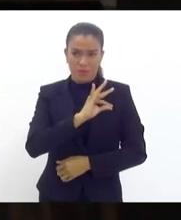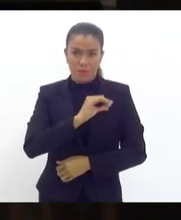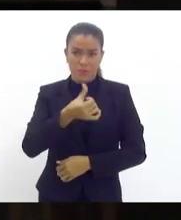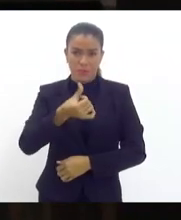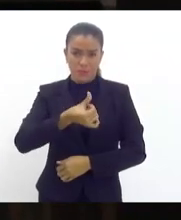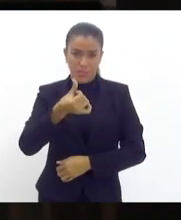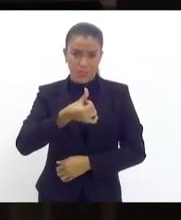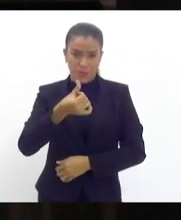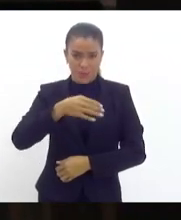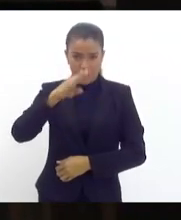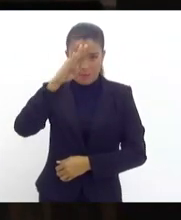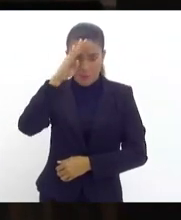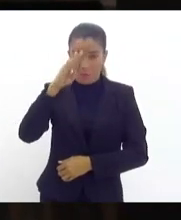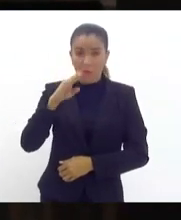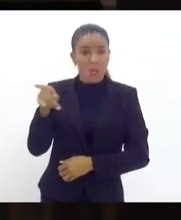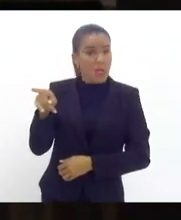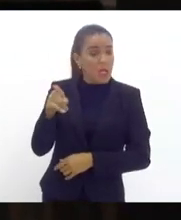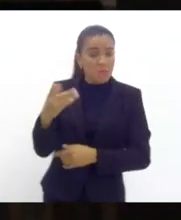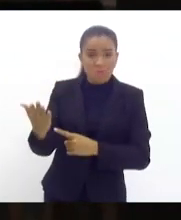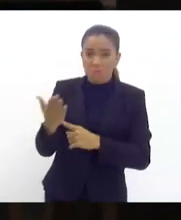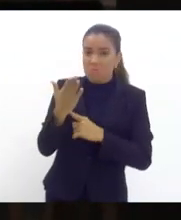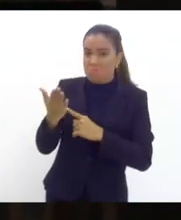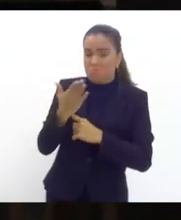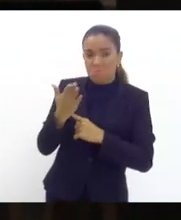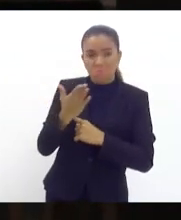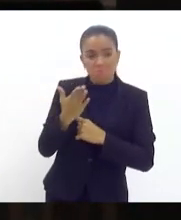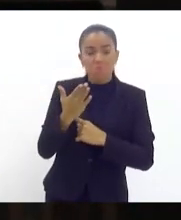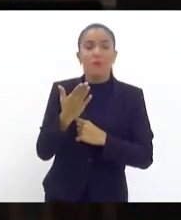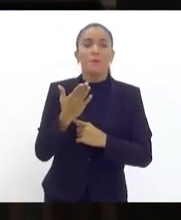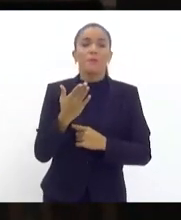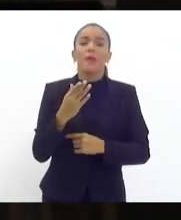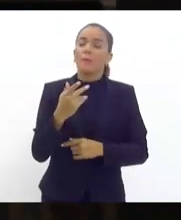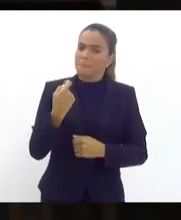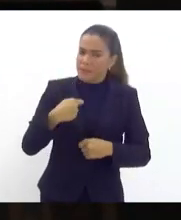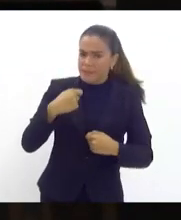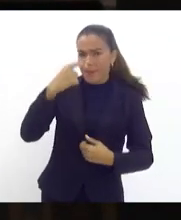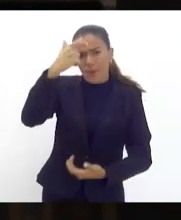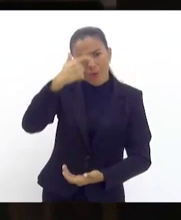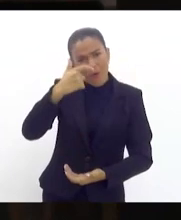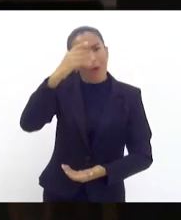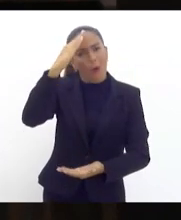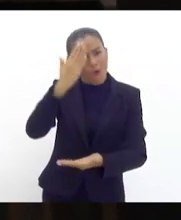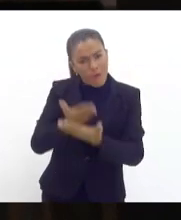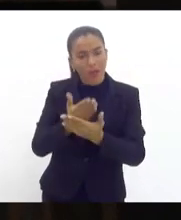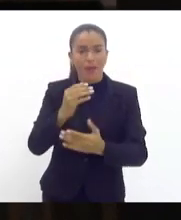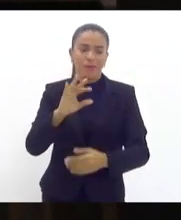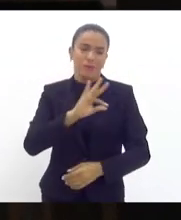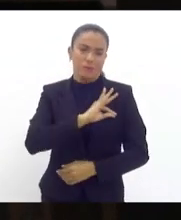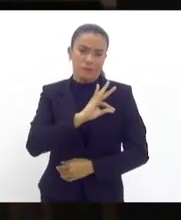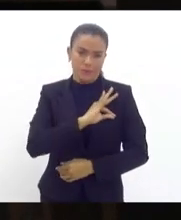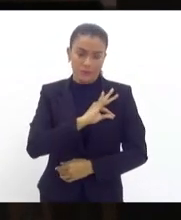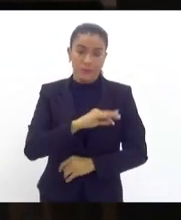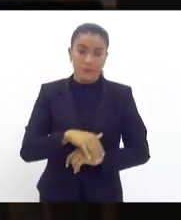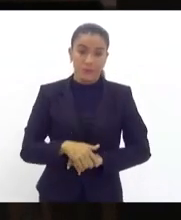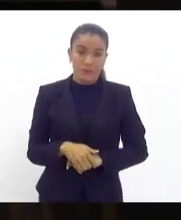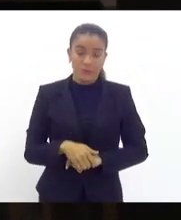Comandante e ele foi super sua lista então nós temos que confiar na polícia